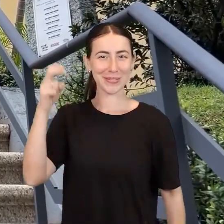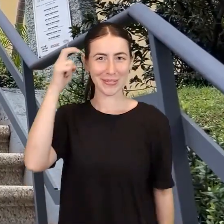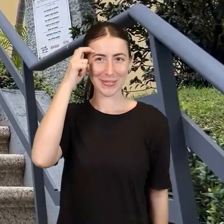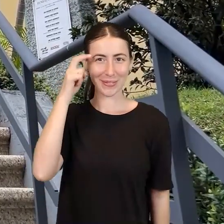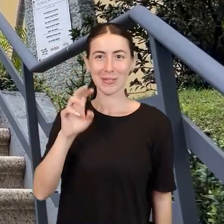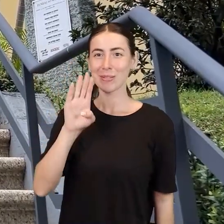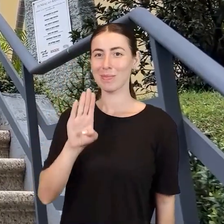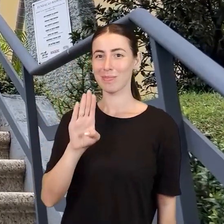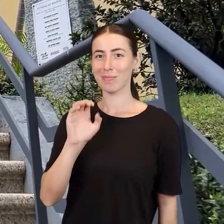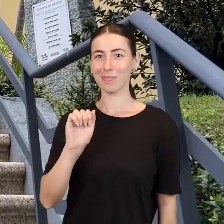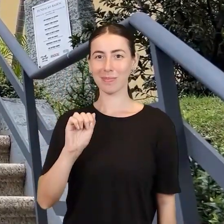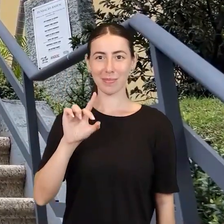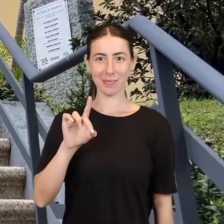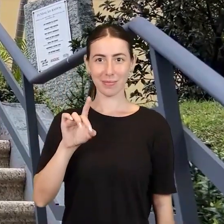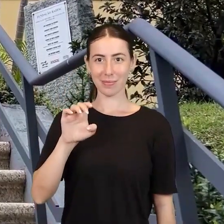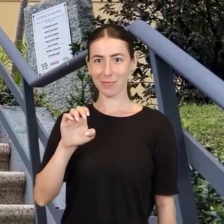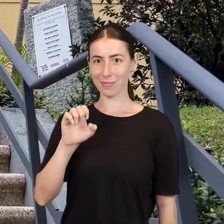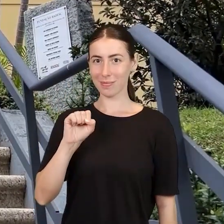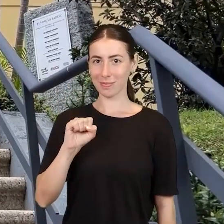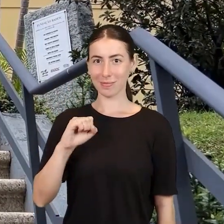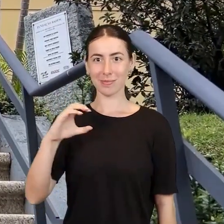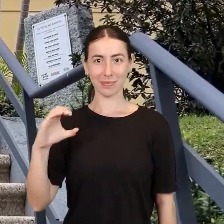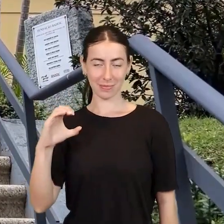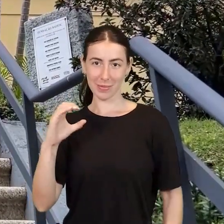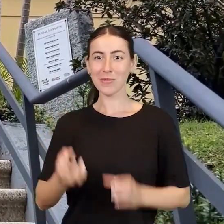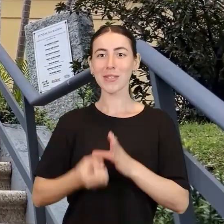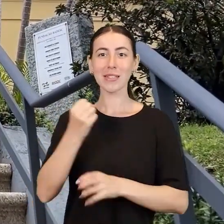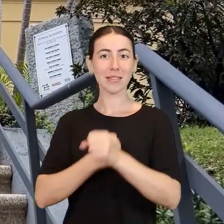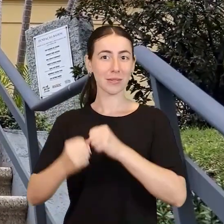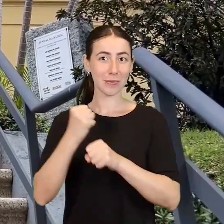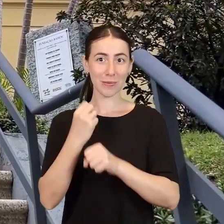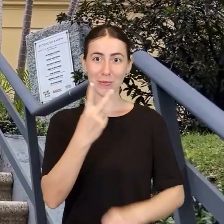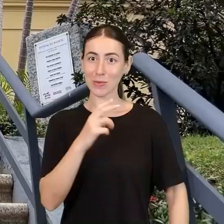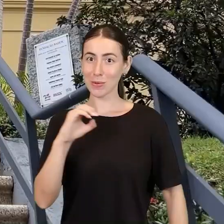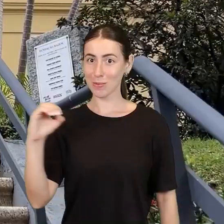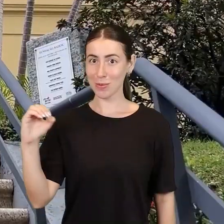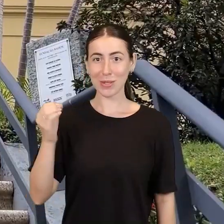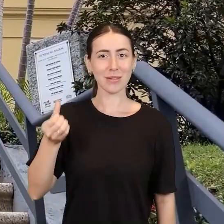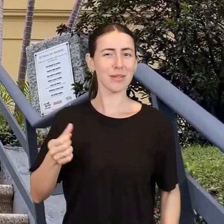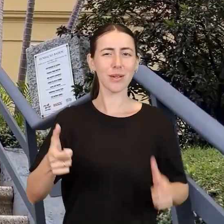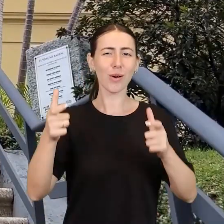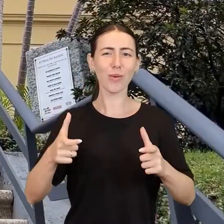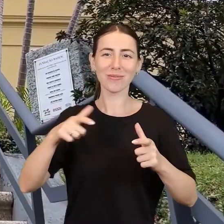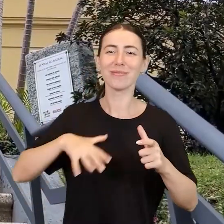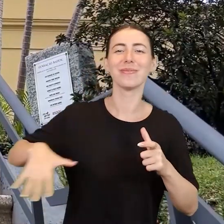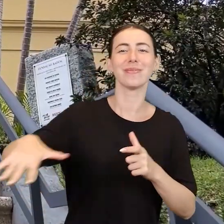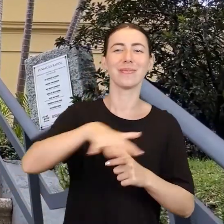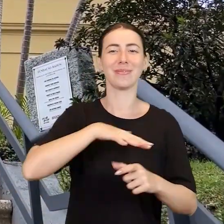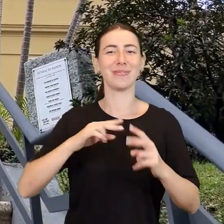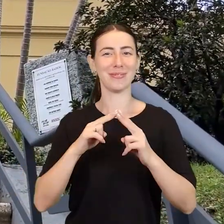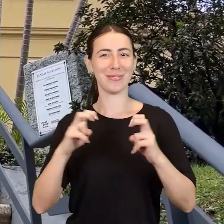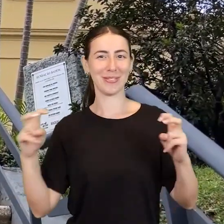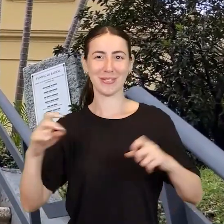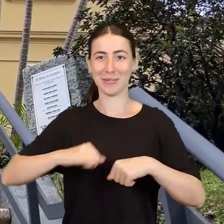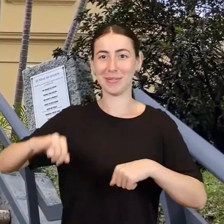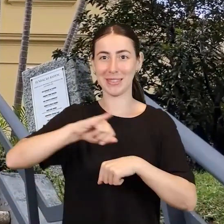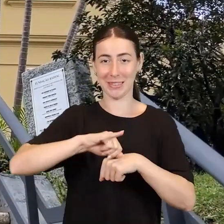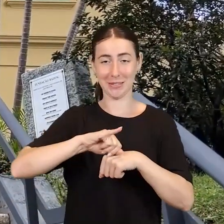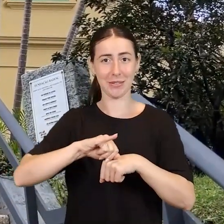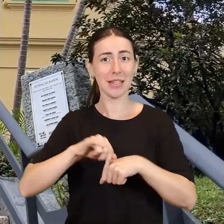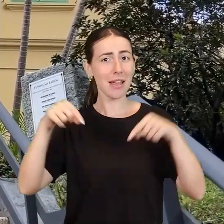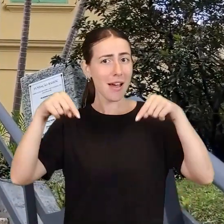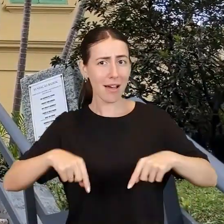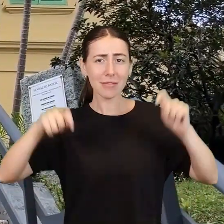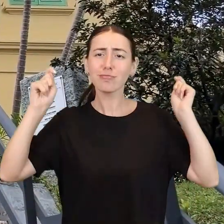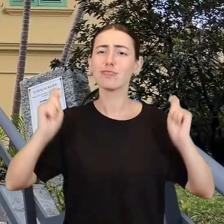A Fundação Cultural Badesc foi criada em 2006. Está situada em um casarão histórico no centro de Florianópolis. Desde então,